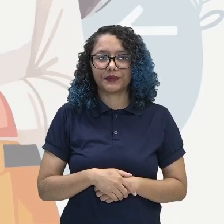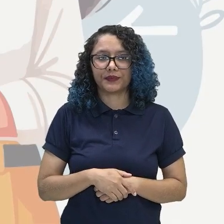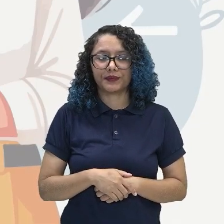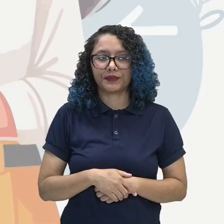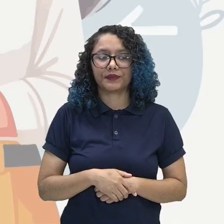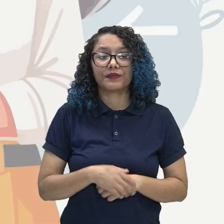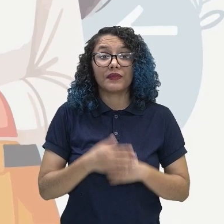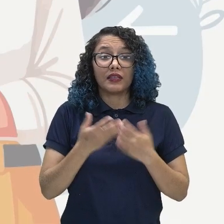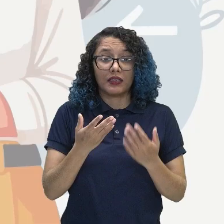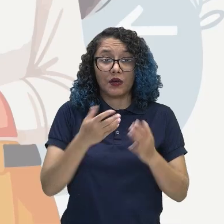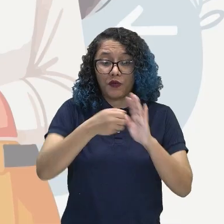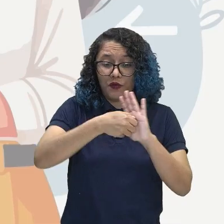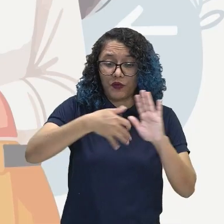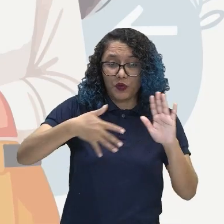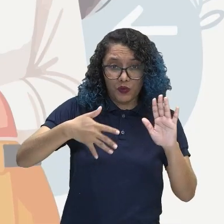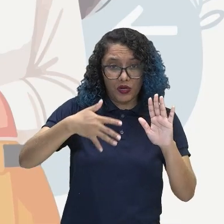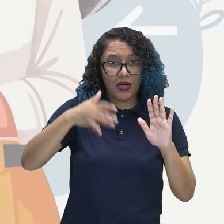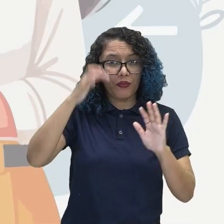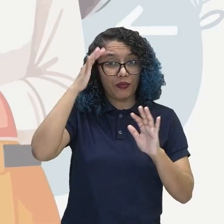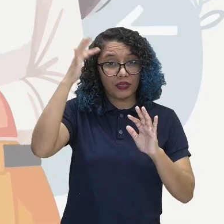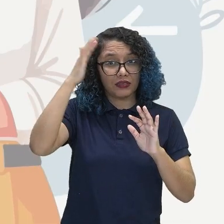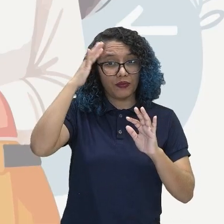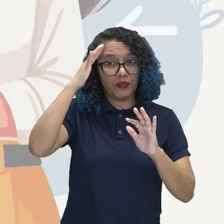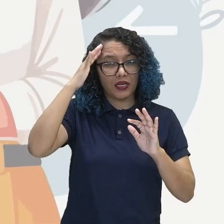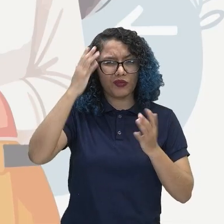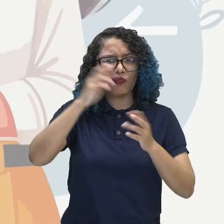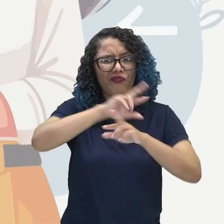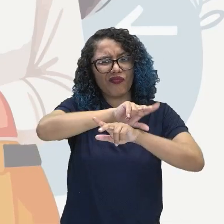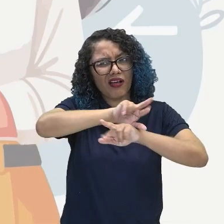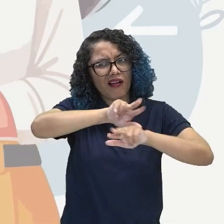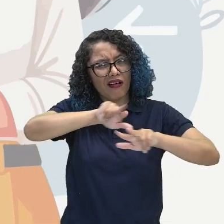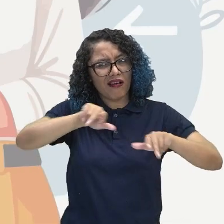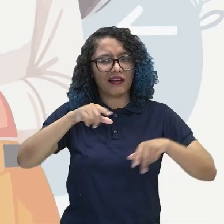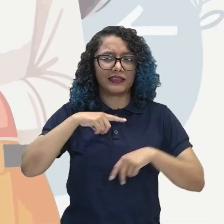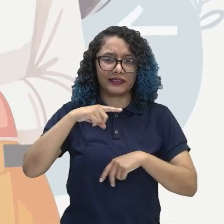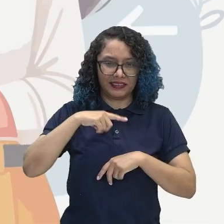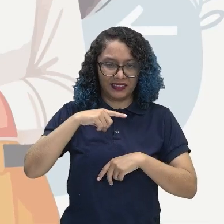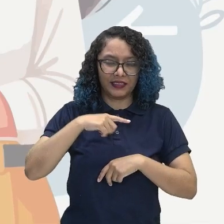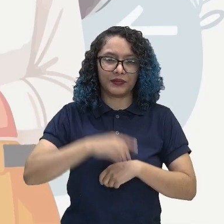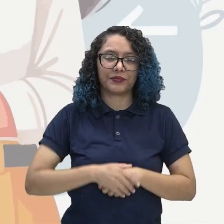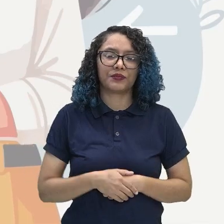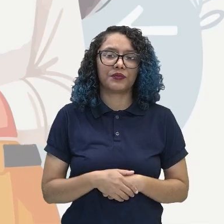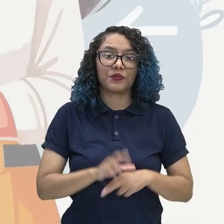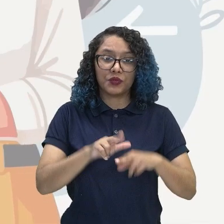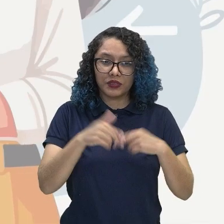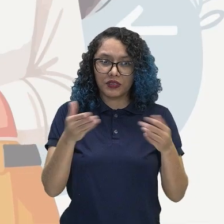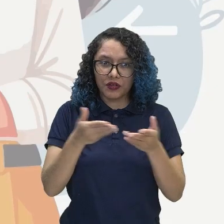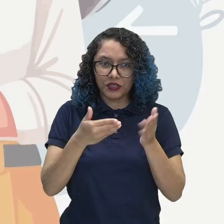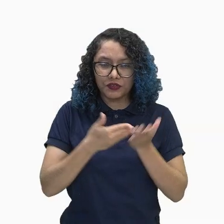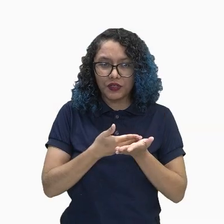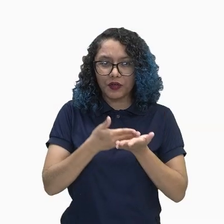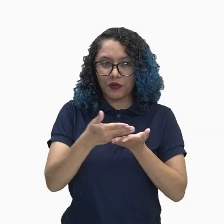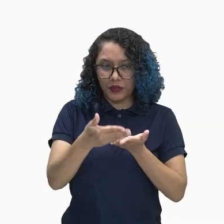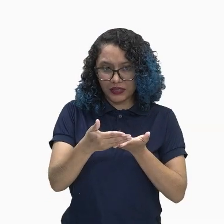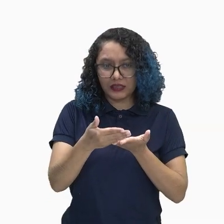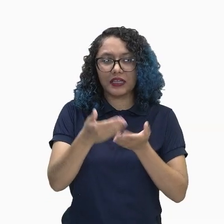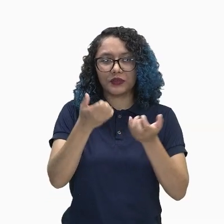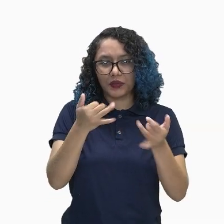essas figuras de pensamento, elas são diversas, né? São várias. Então, nós vamos começar aqui com a